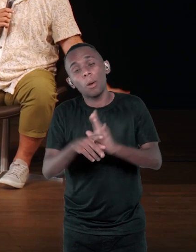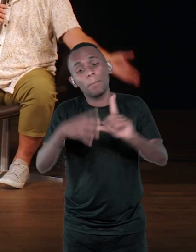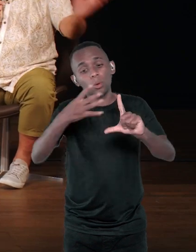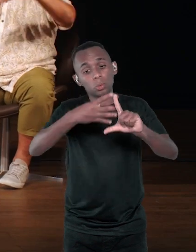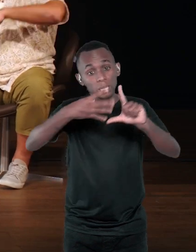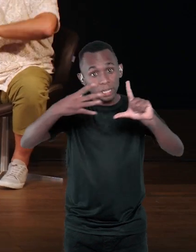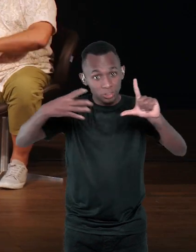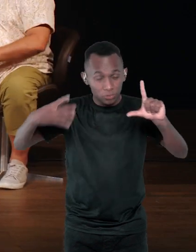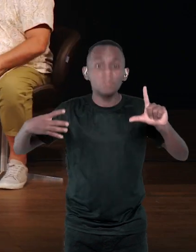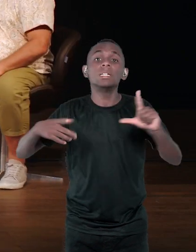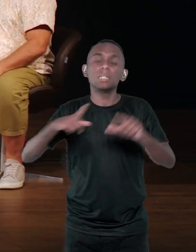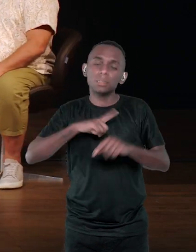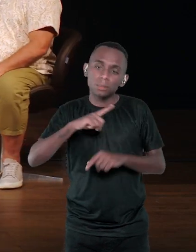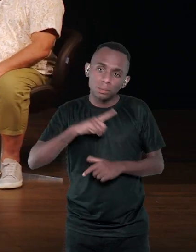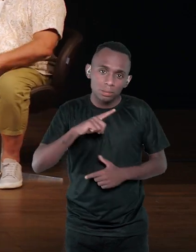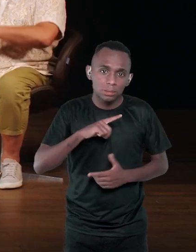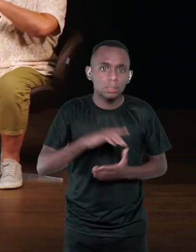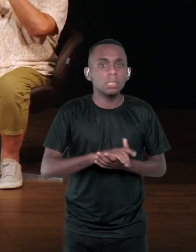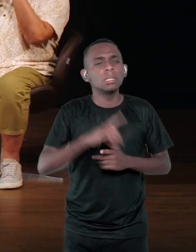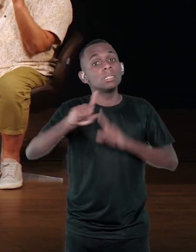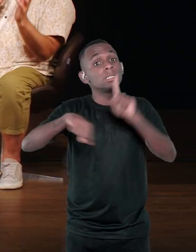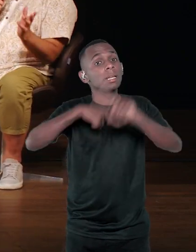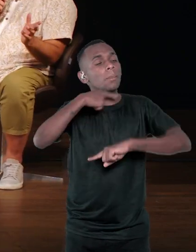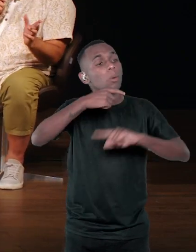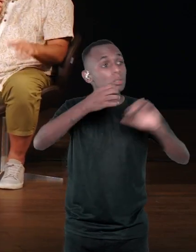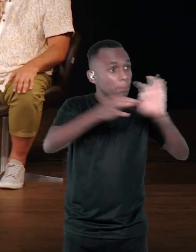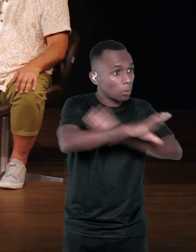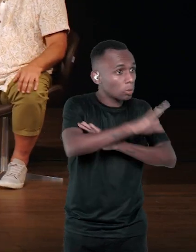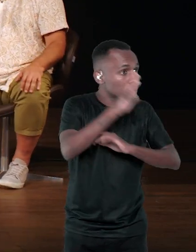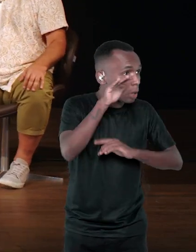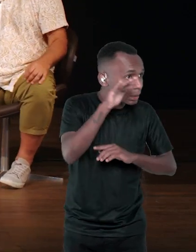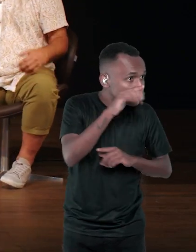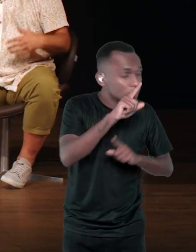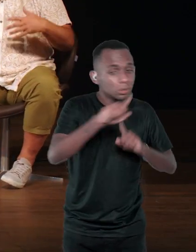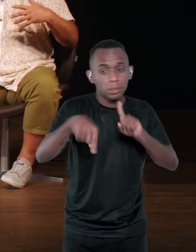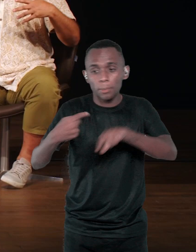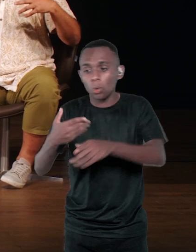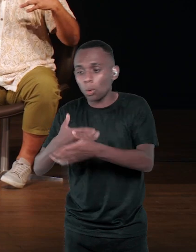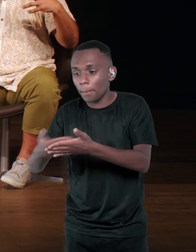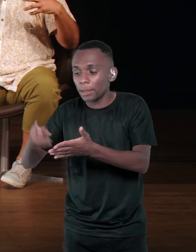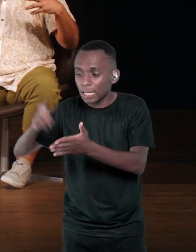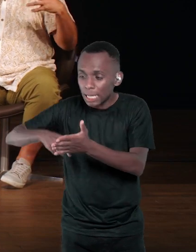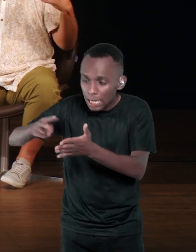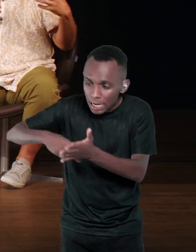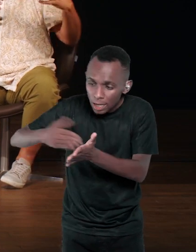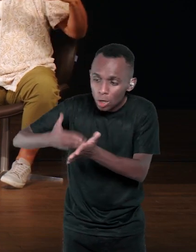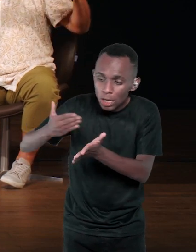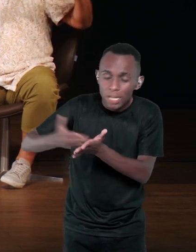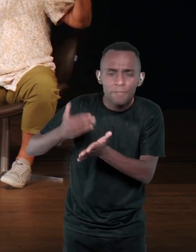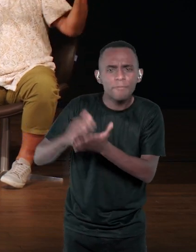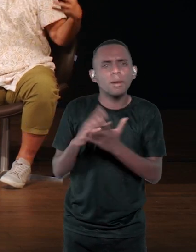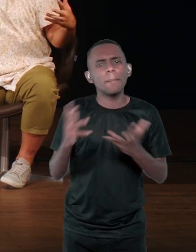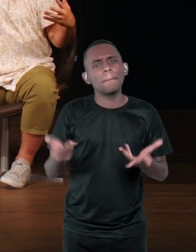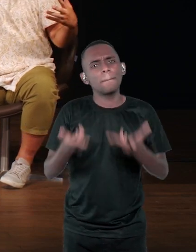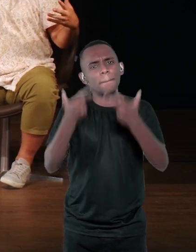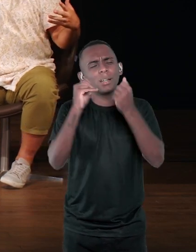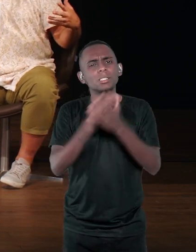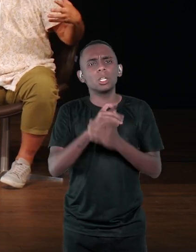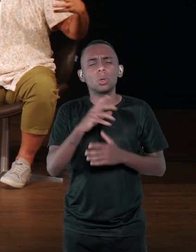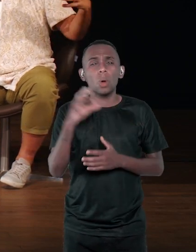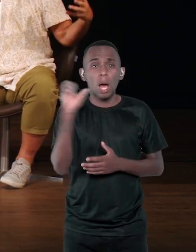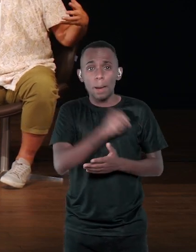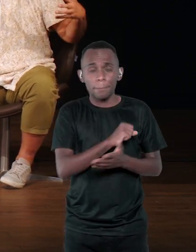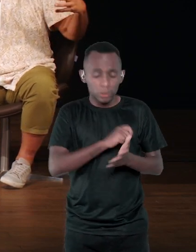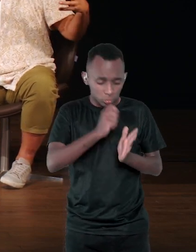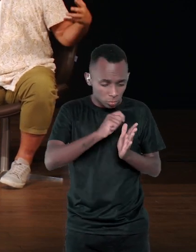assistir na série e depois você vai para o livro, é maravilhoso, todos esses. Então, eu dei rapidamente